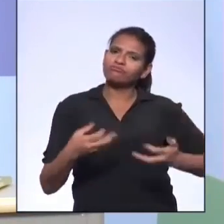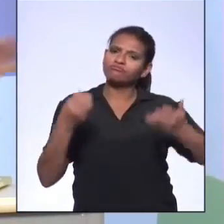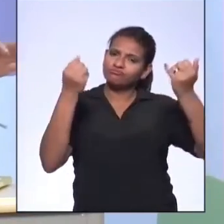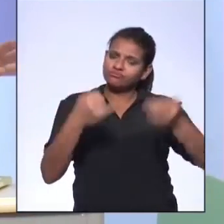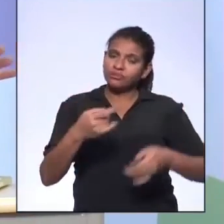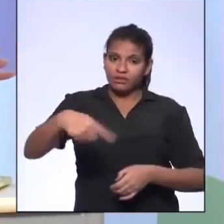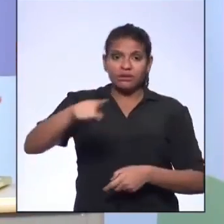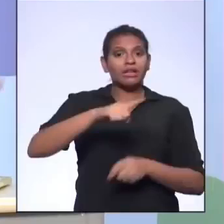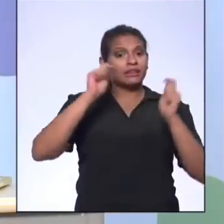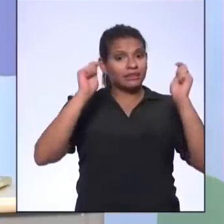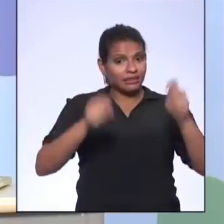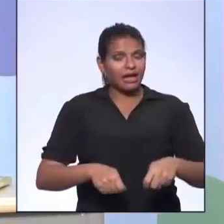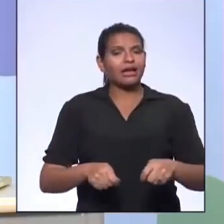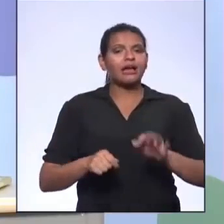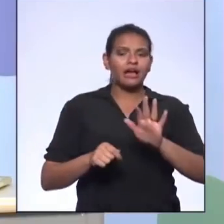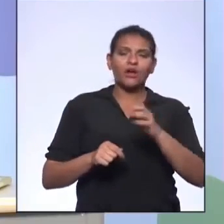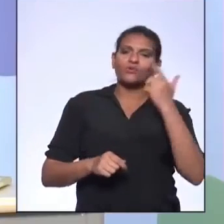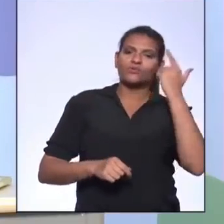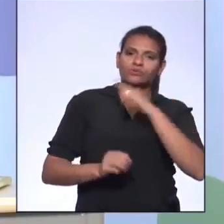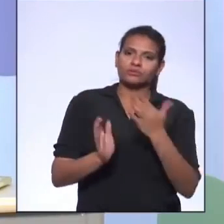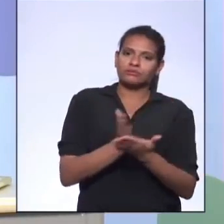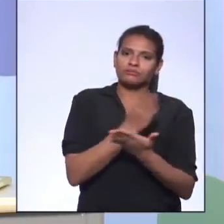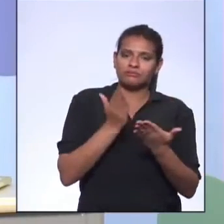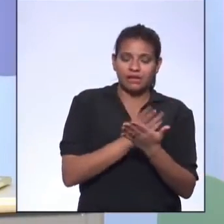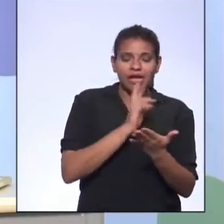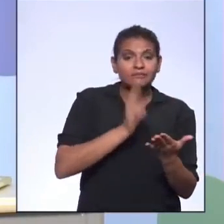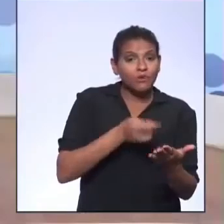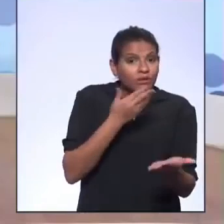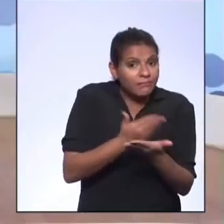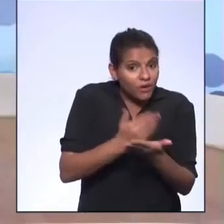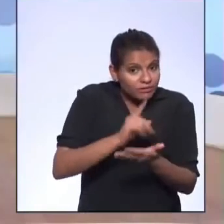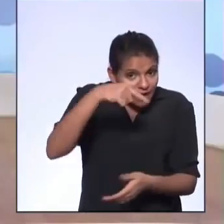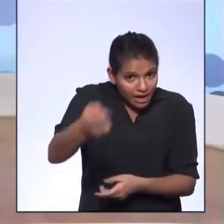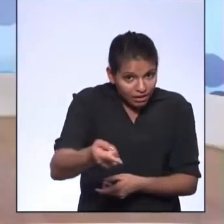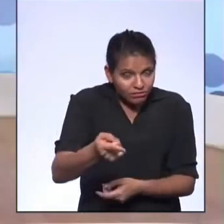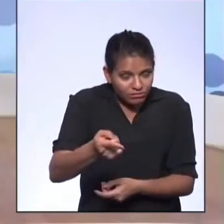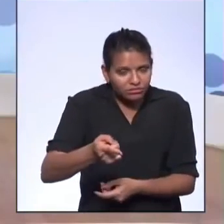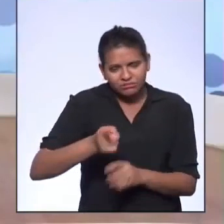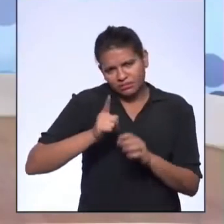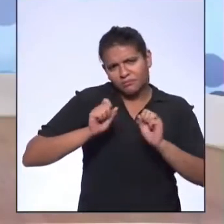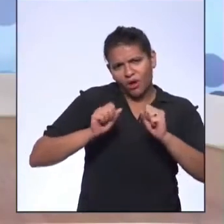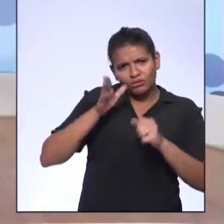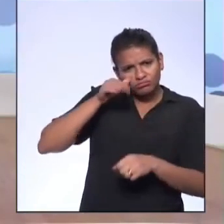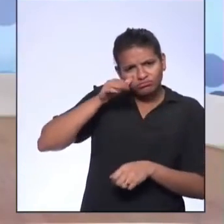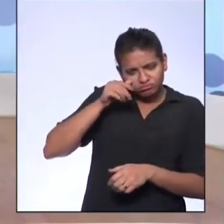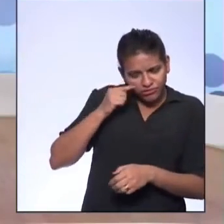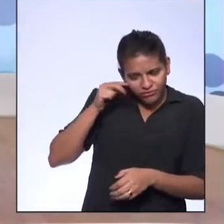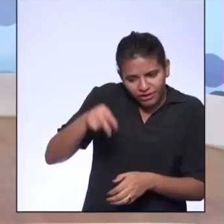fazer com muita tranquilidade essas páginas na próxima aula. Se os professores